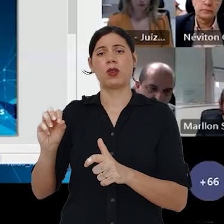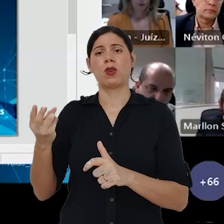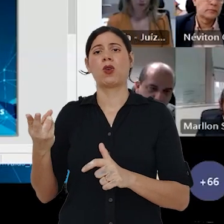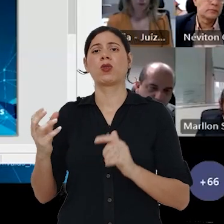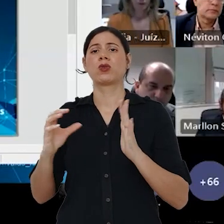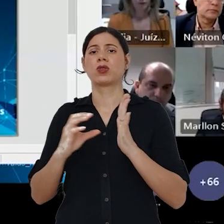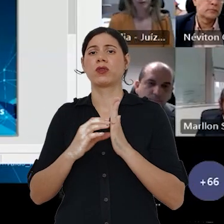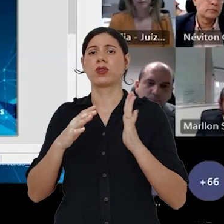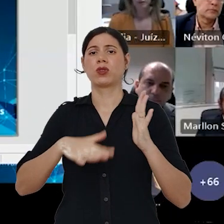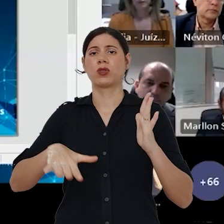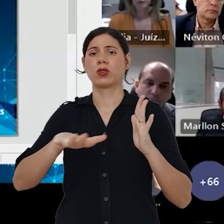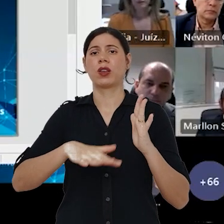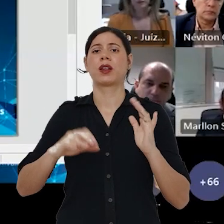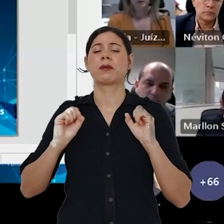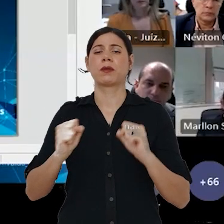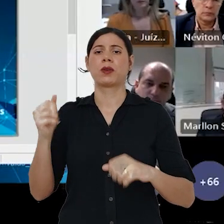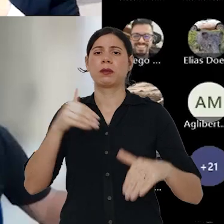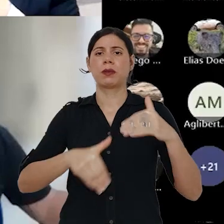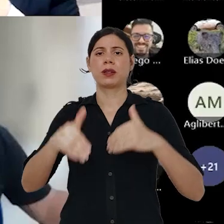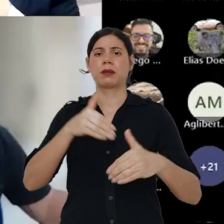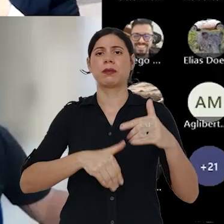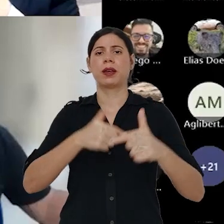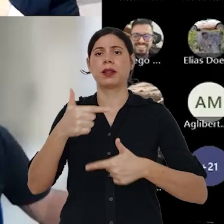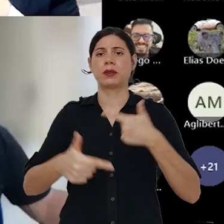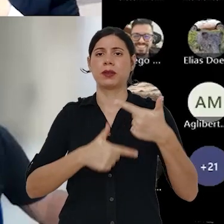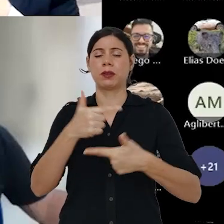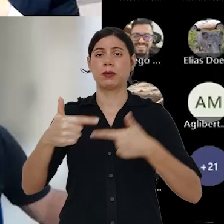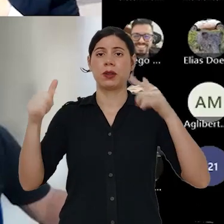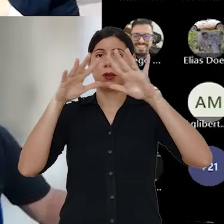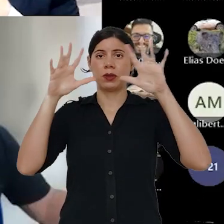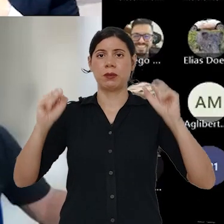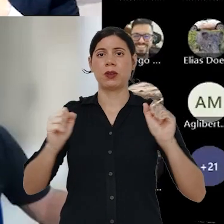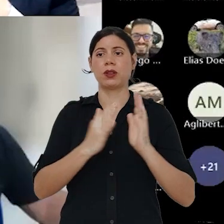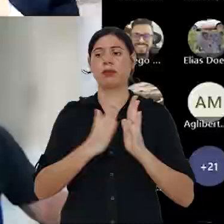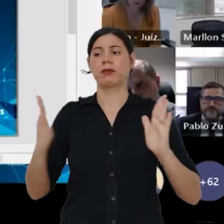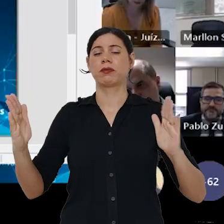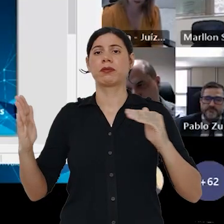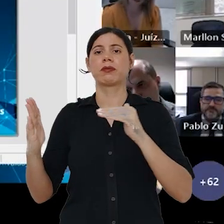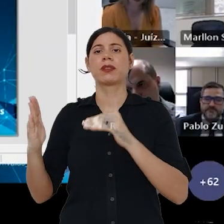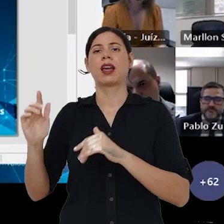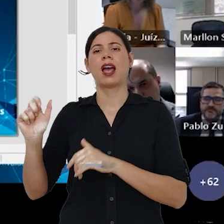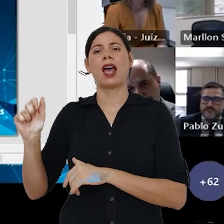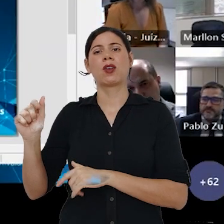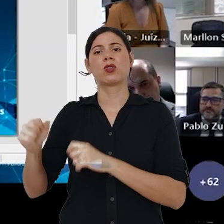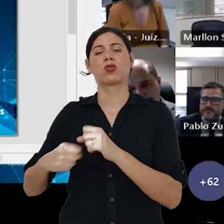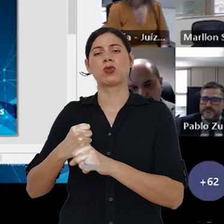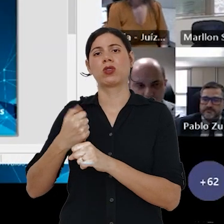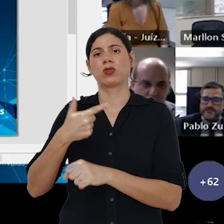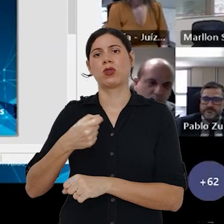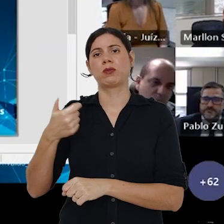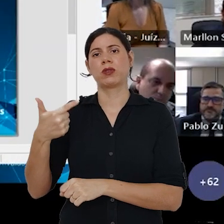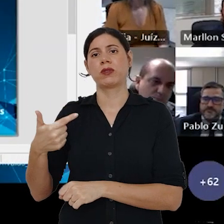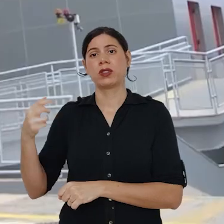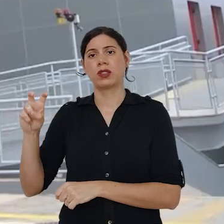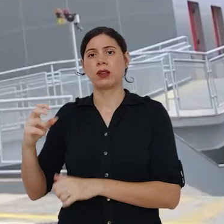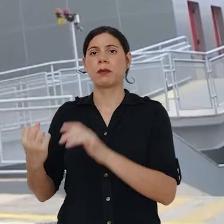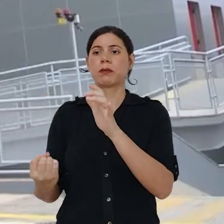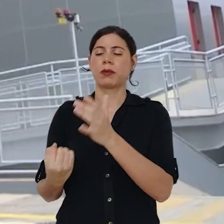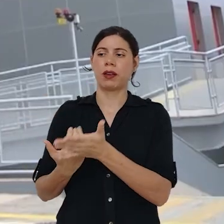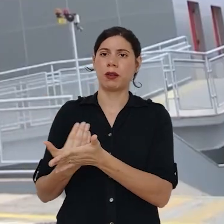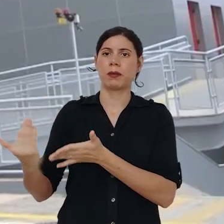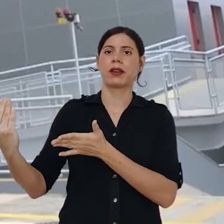poderão participar dos trabalhos. Os tribunais têm até agosto de 2025 para implementarem um novo sistema a partir